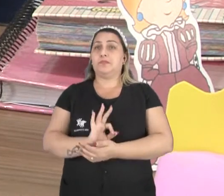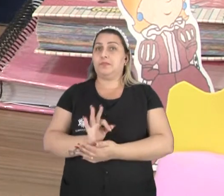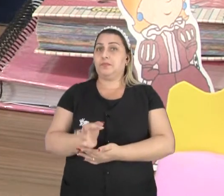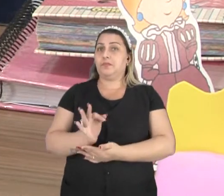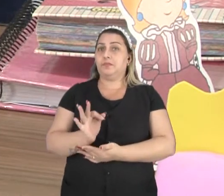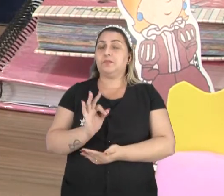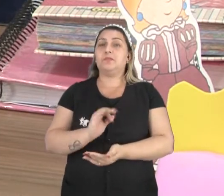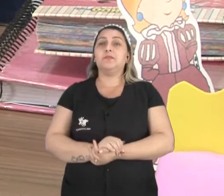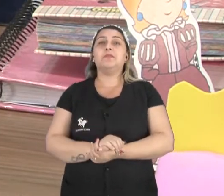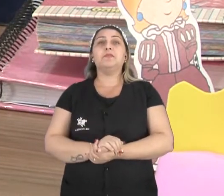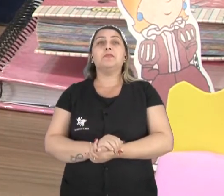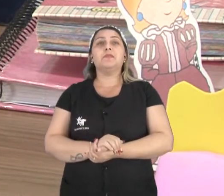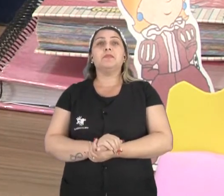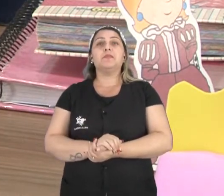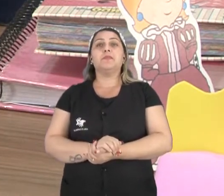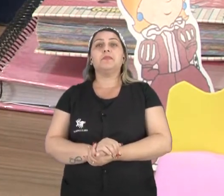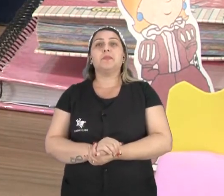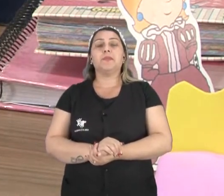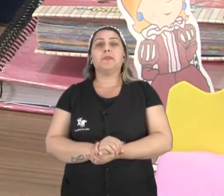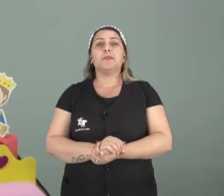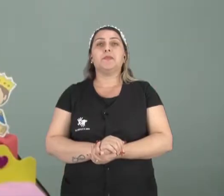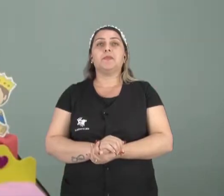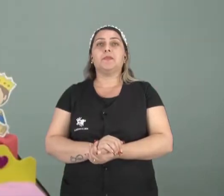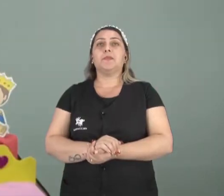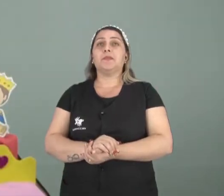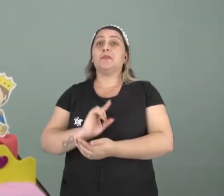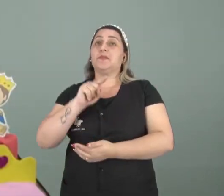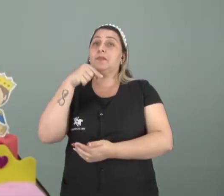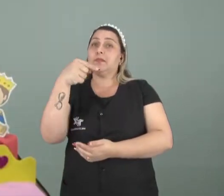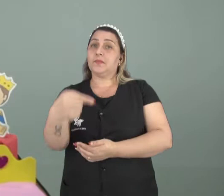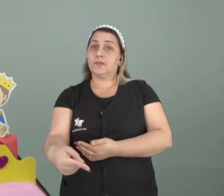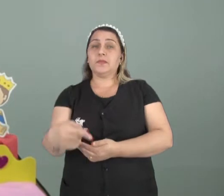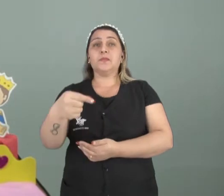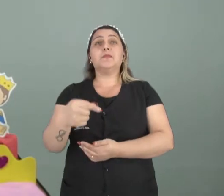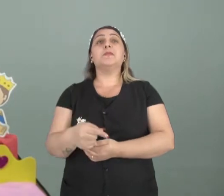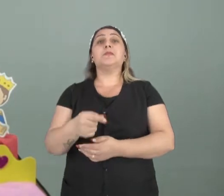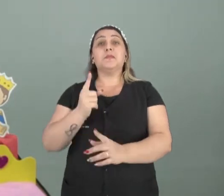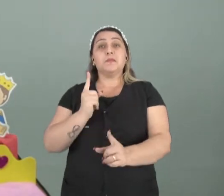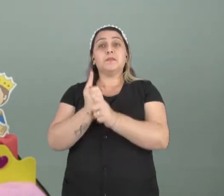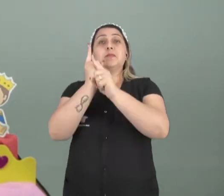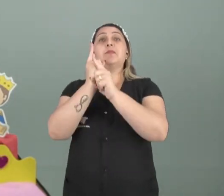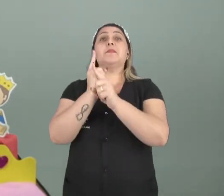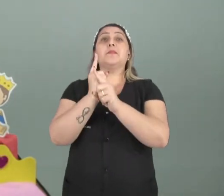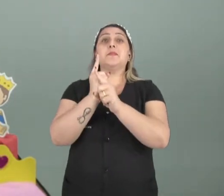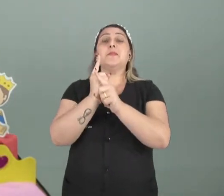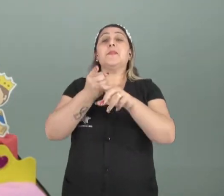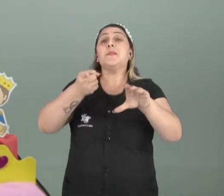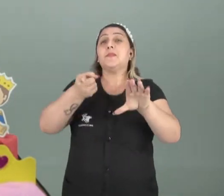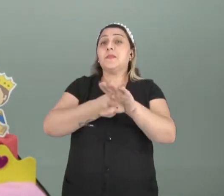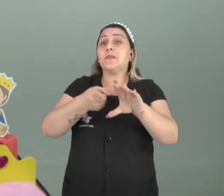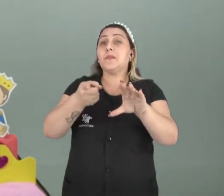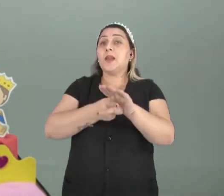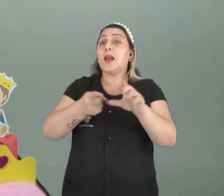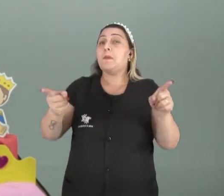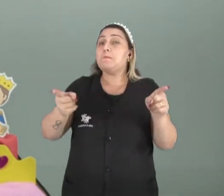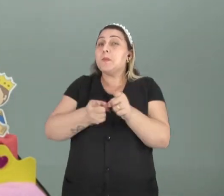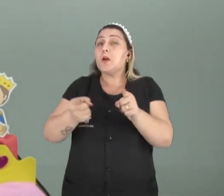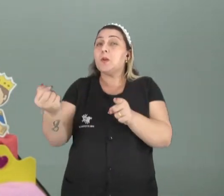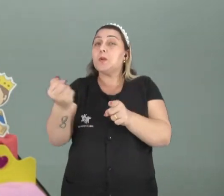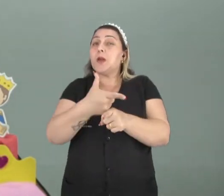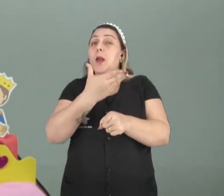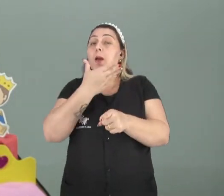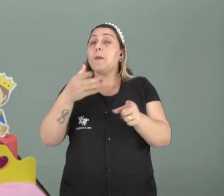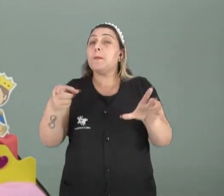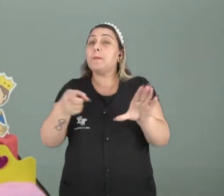certo? Ele fez uma cama bem menor. Depois que ele descobriu que o seu pé era bem menor que o pé do